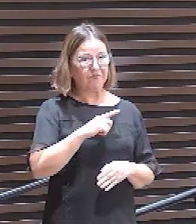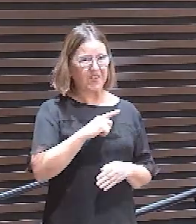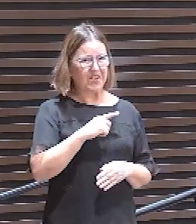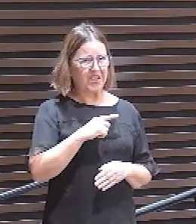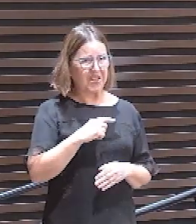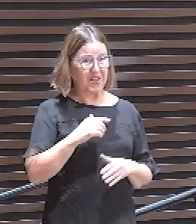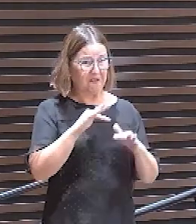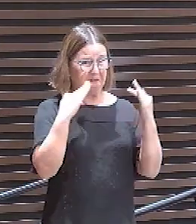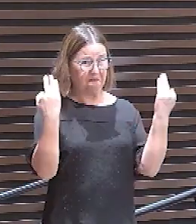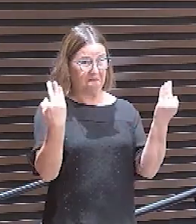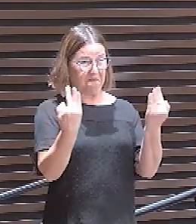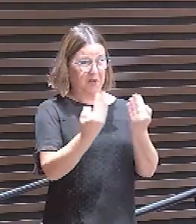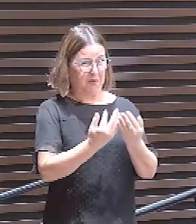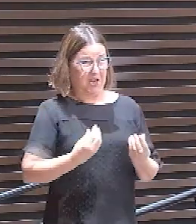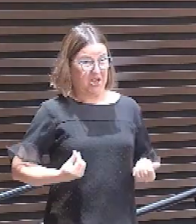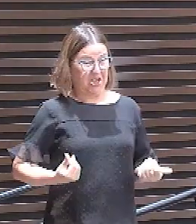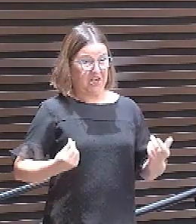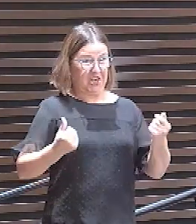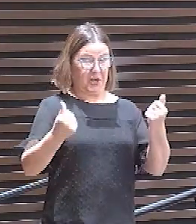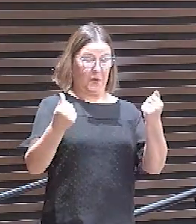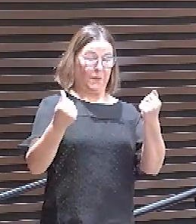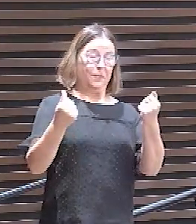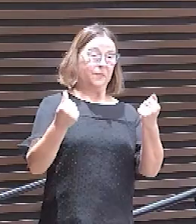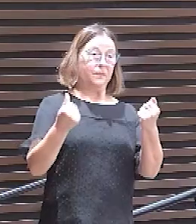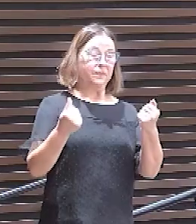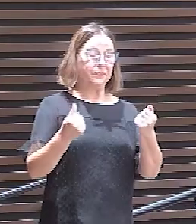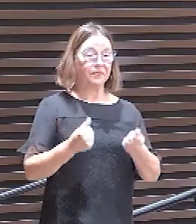tinha muito dinheiro,